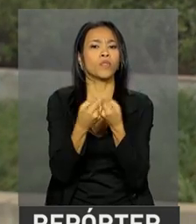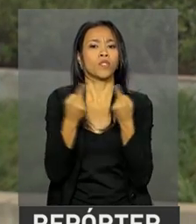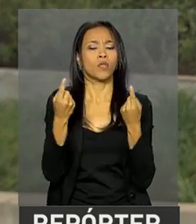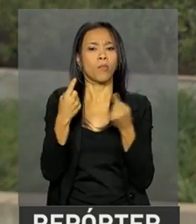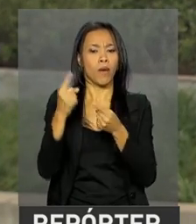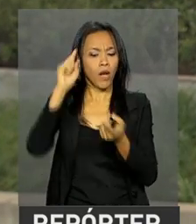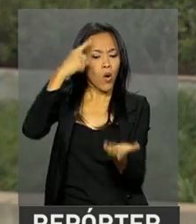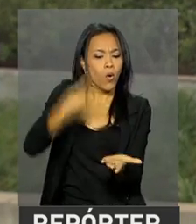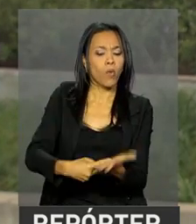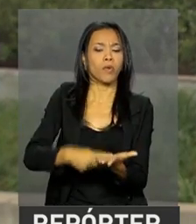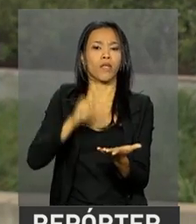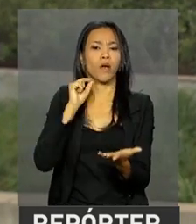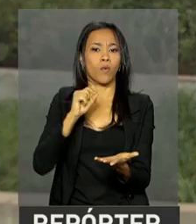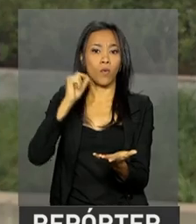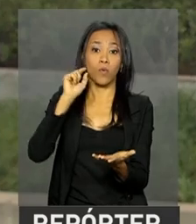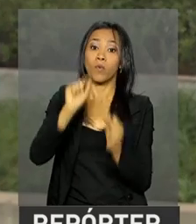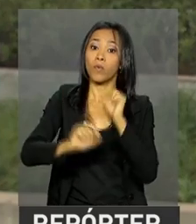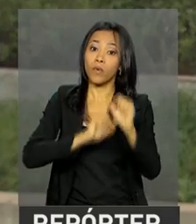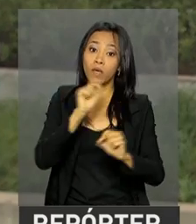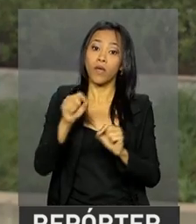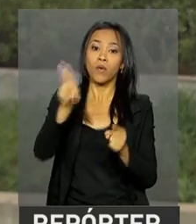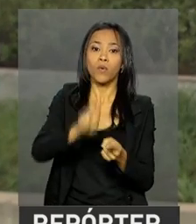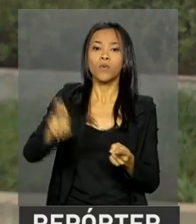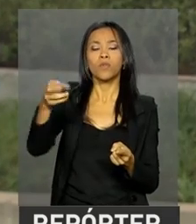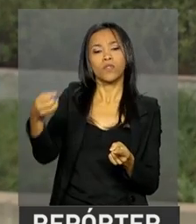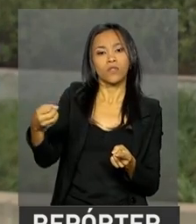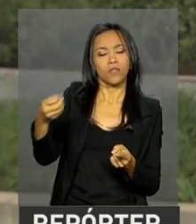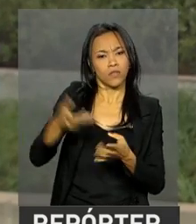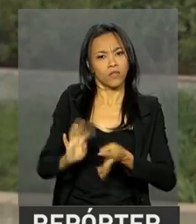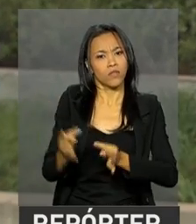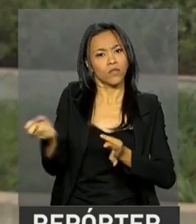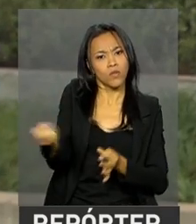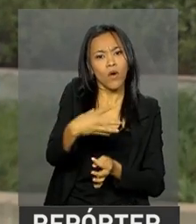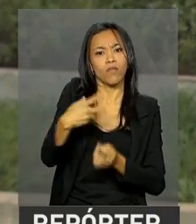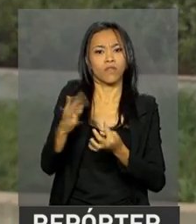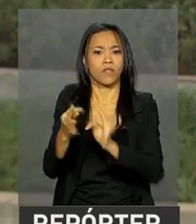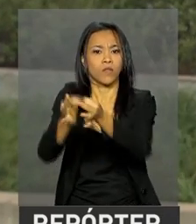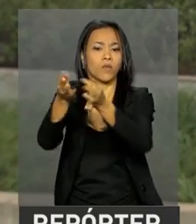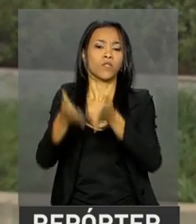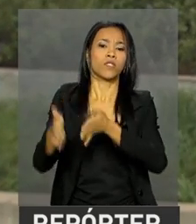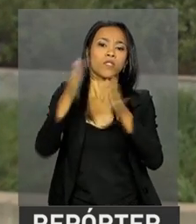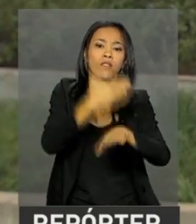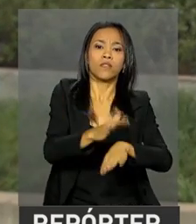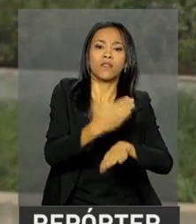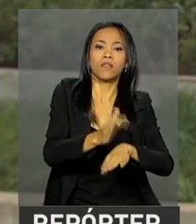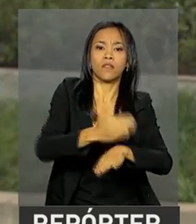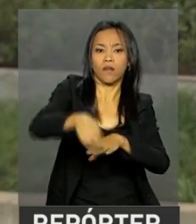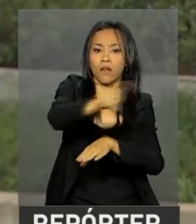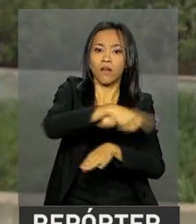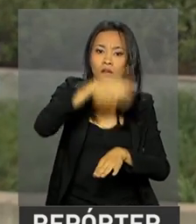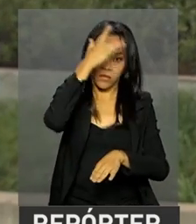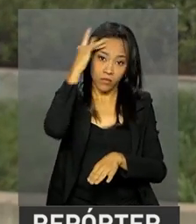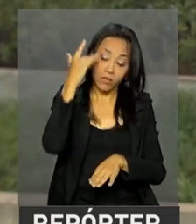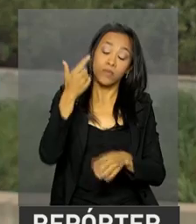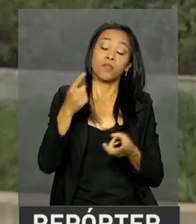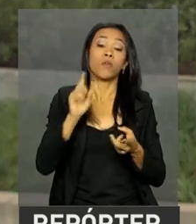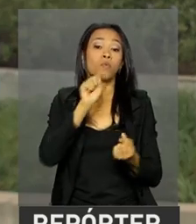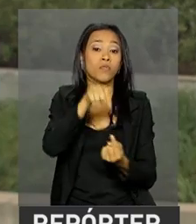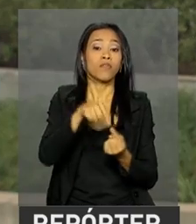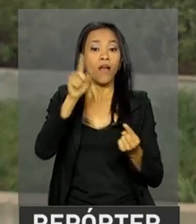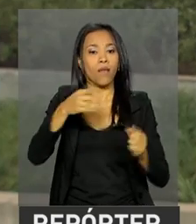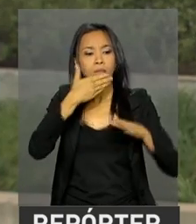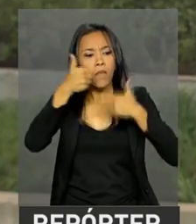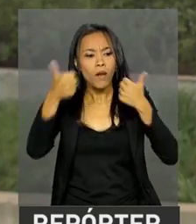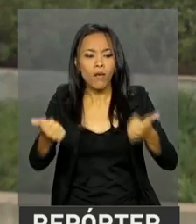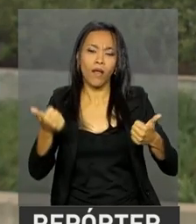das instituições com a modernização e a capacitação dos profissionais da Polícia Federal. A ideia é melhorar a estrutura